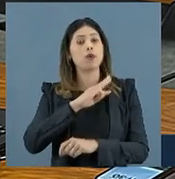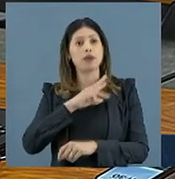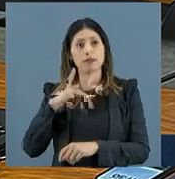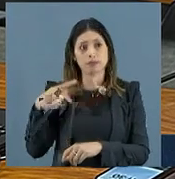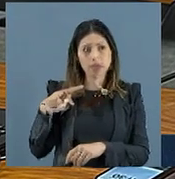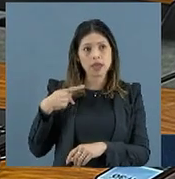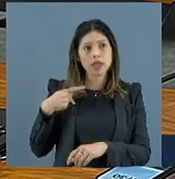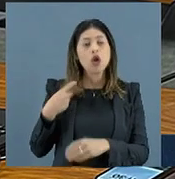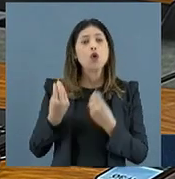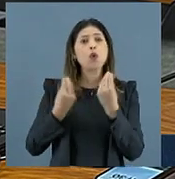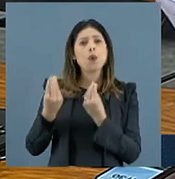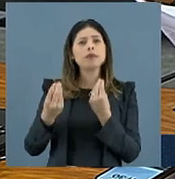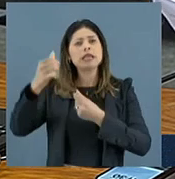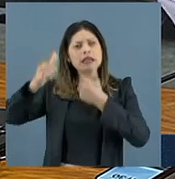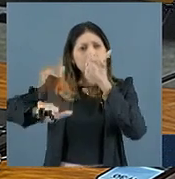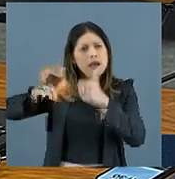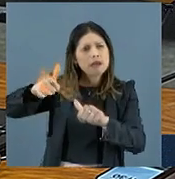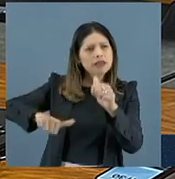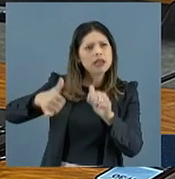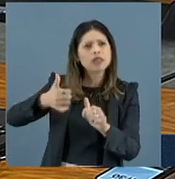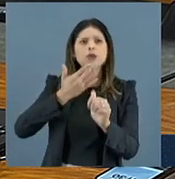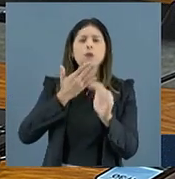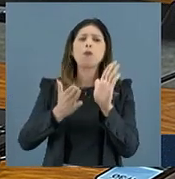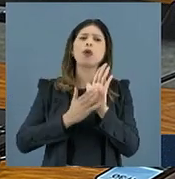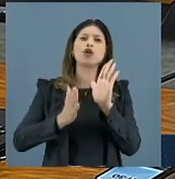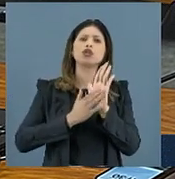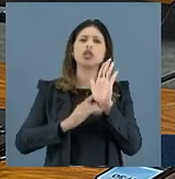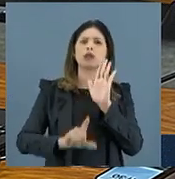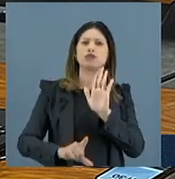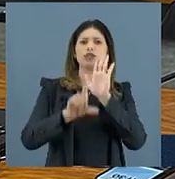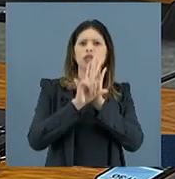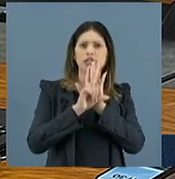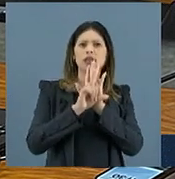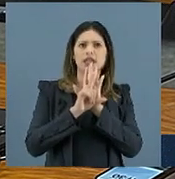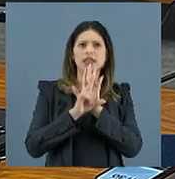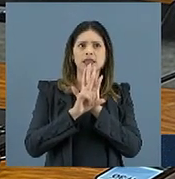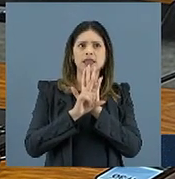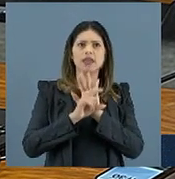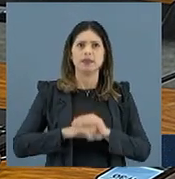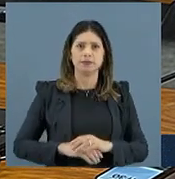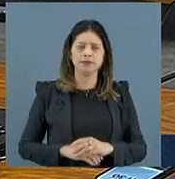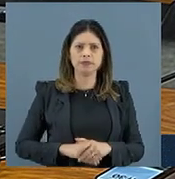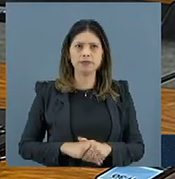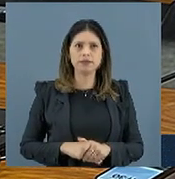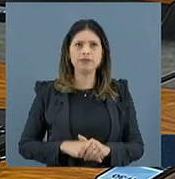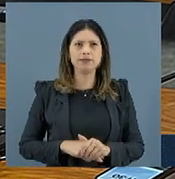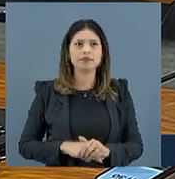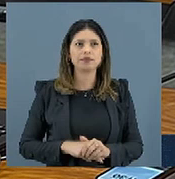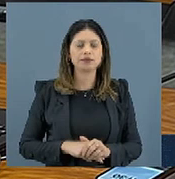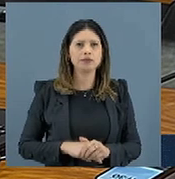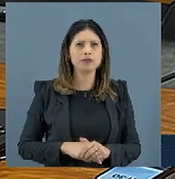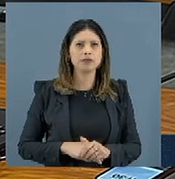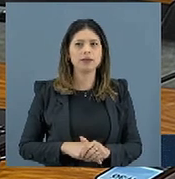os critérios propostos no projeto de lei, no modus operandi, né, a participação da organização